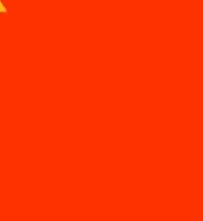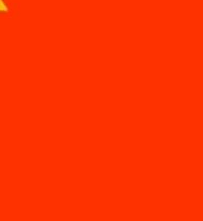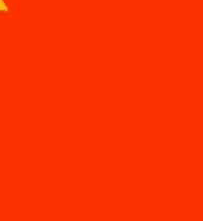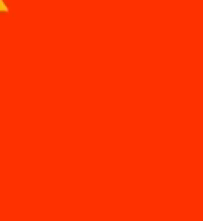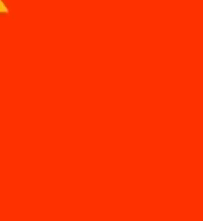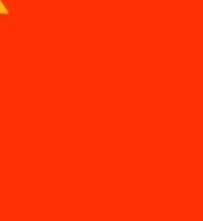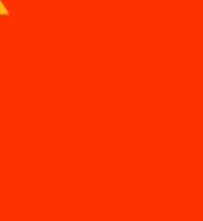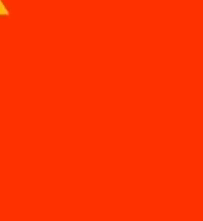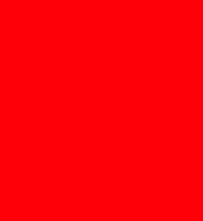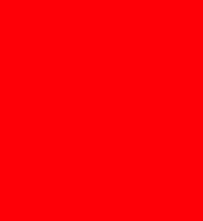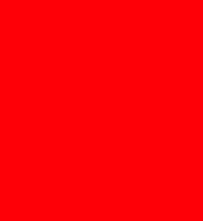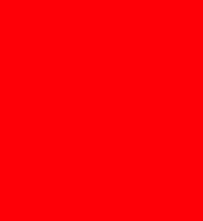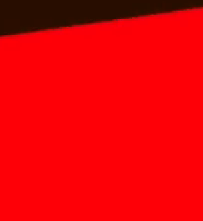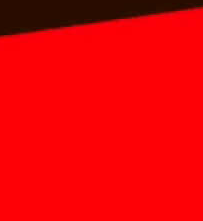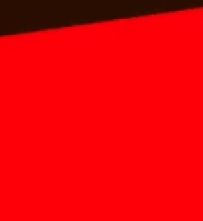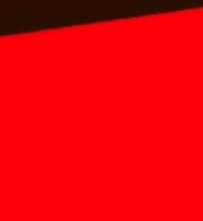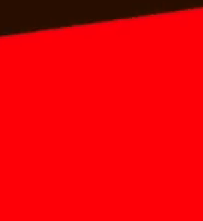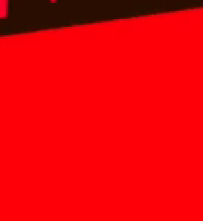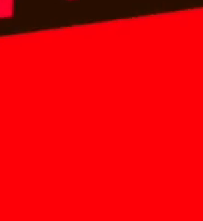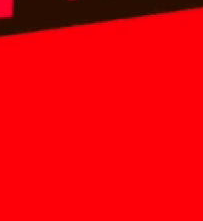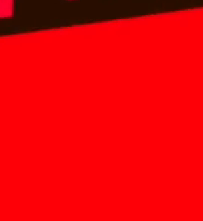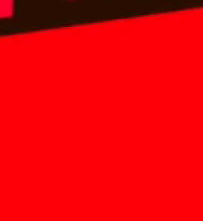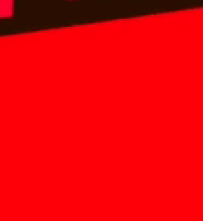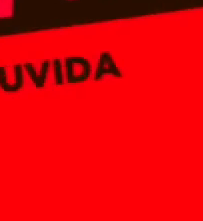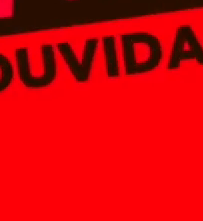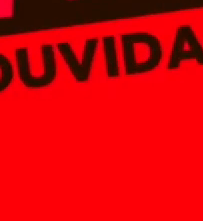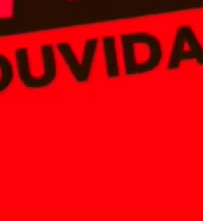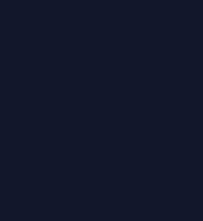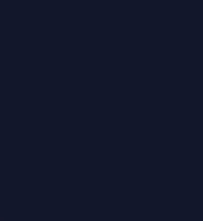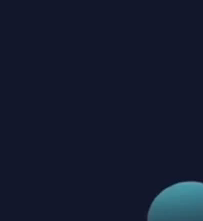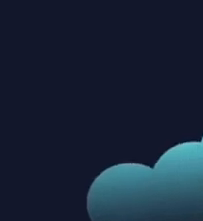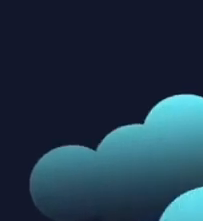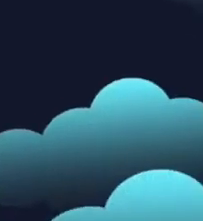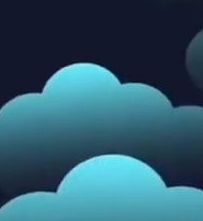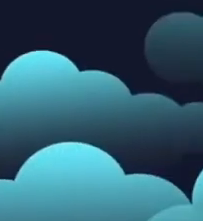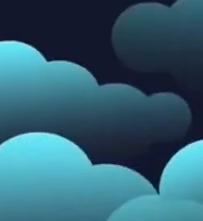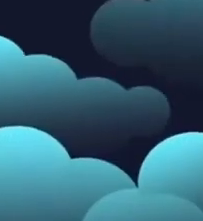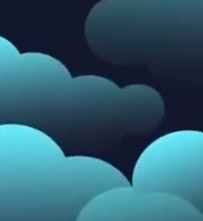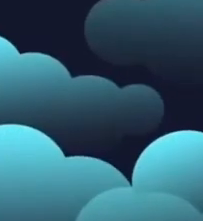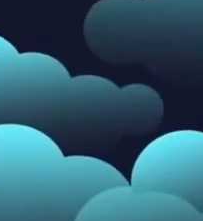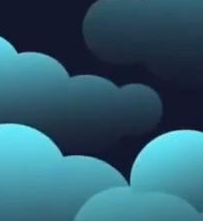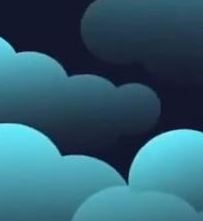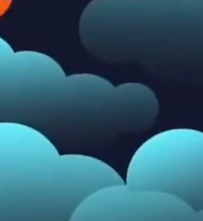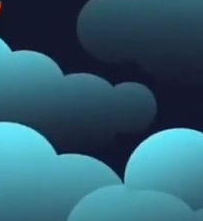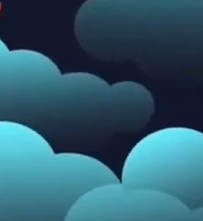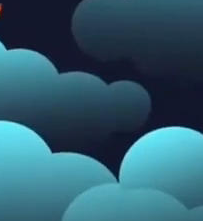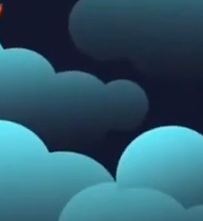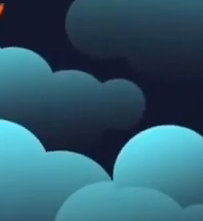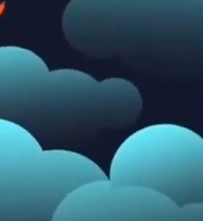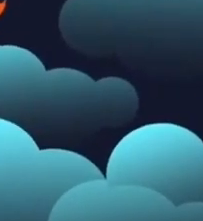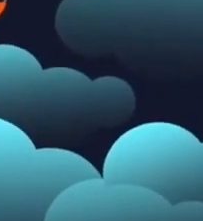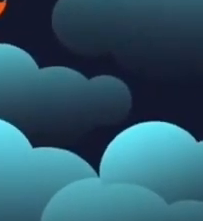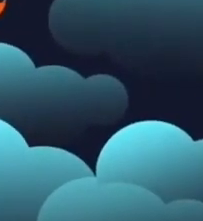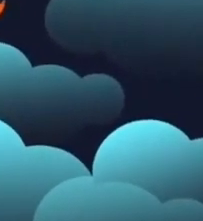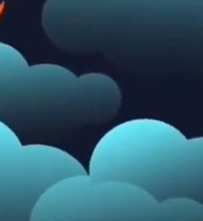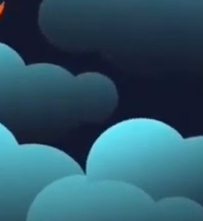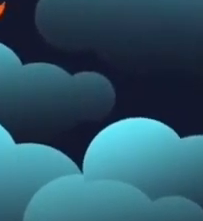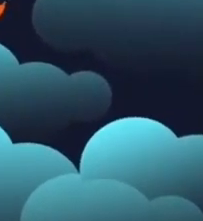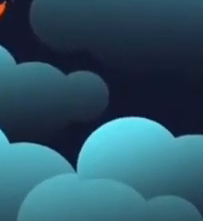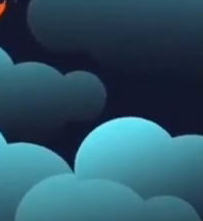batalhando pra vencer. Tenho voz pra ser ouvida, tenho sonhos pra